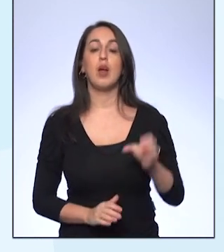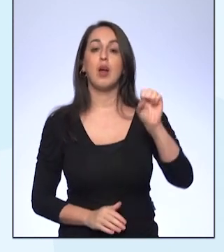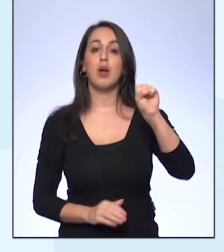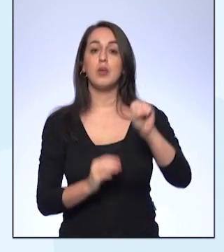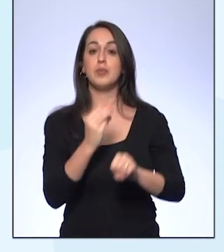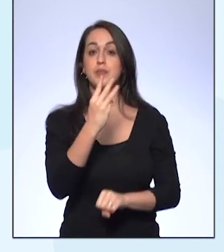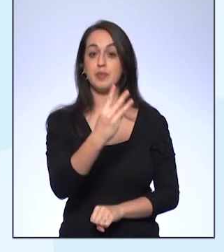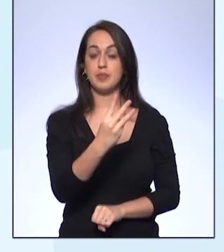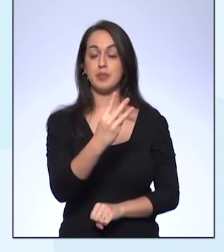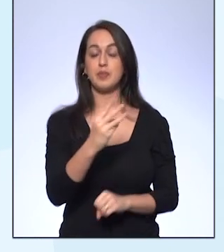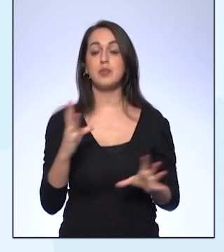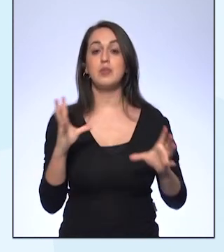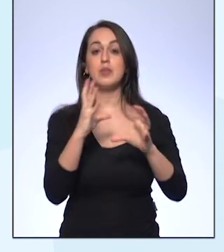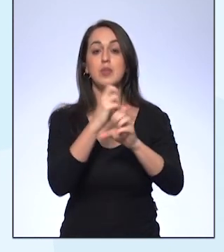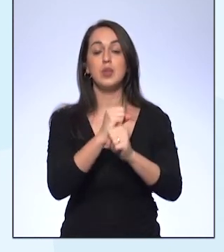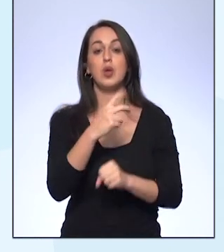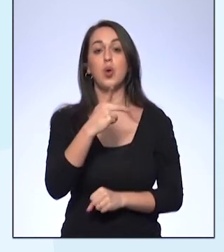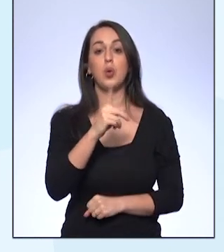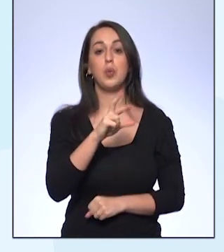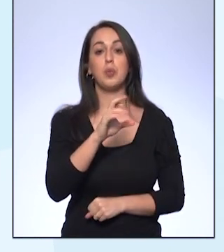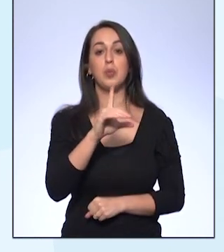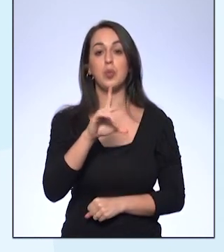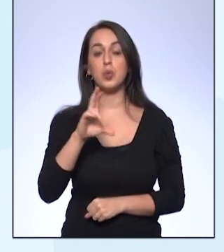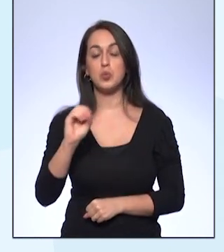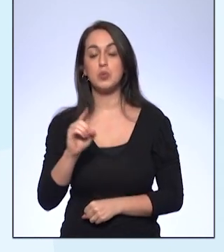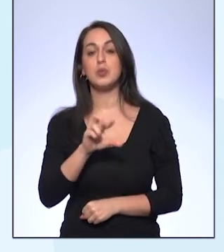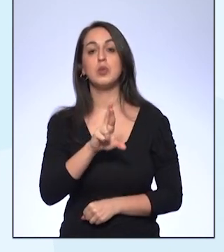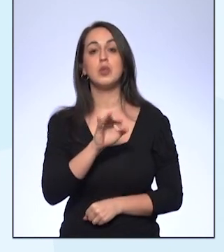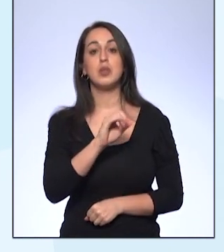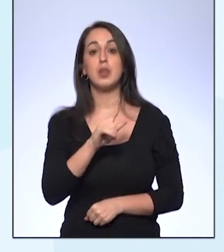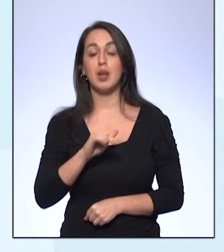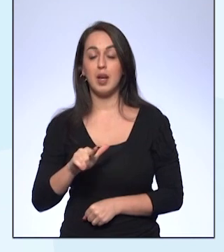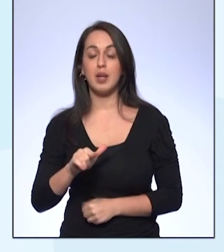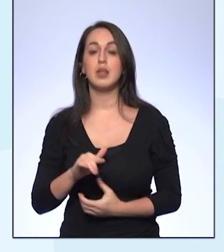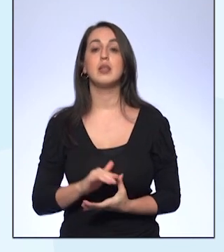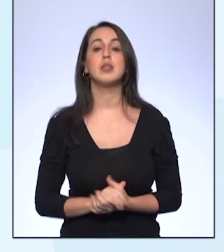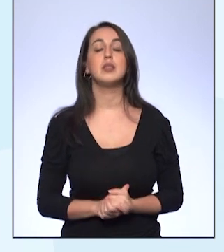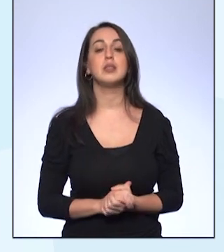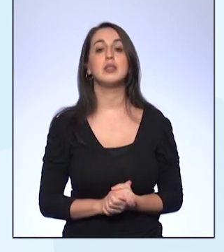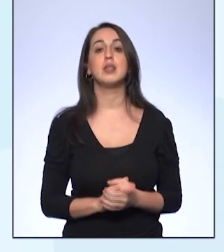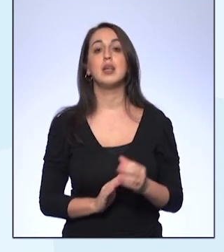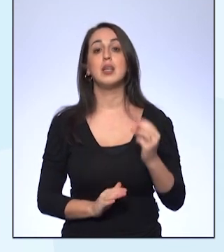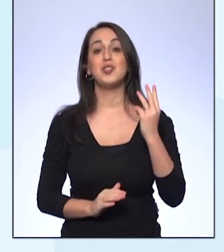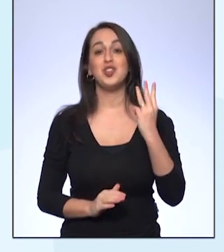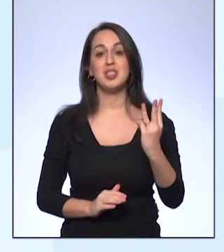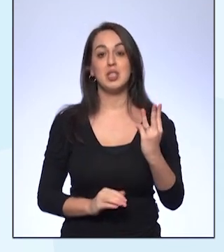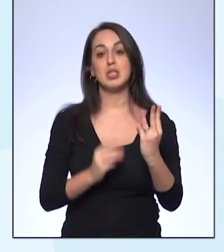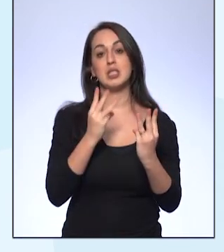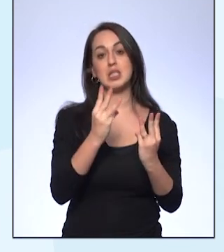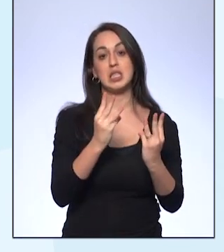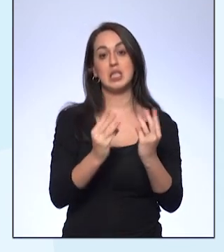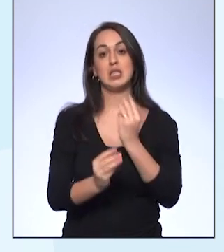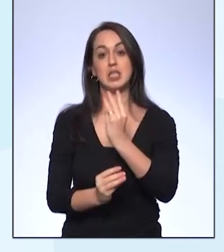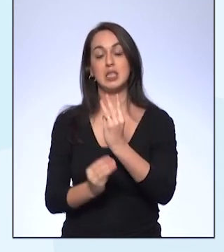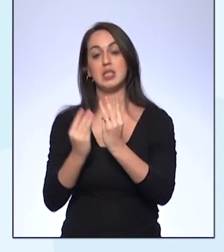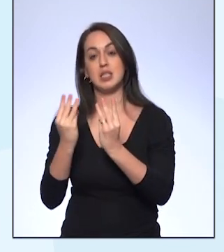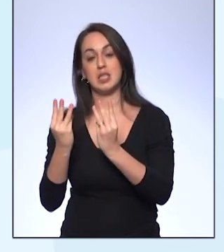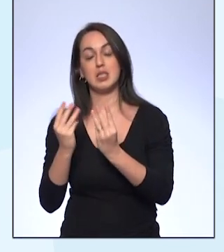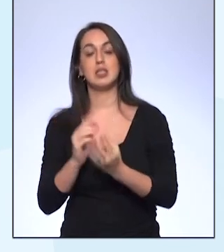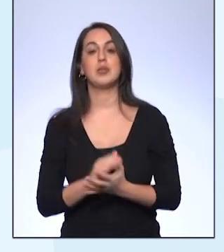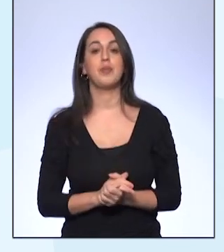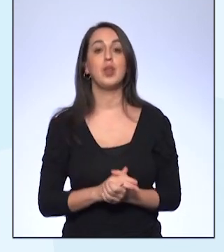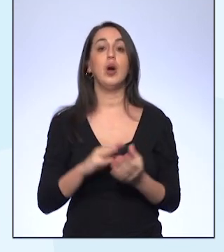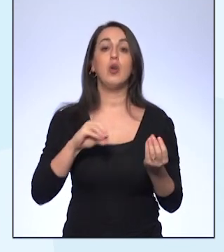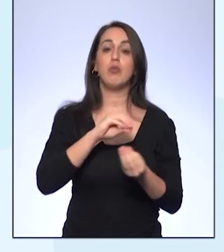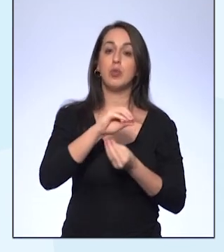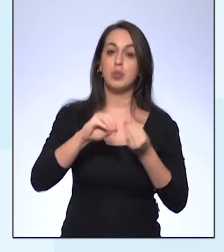S3 é a soma dos produtos das raízes tomadas 3 a 3. Então, eu vou